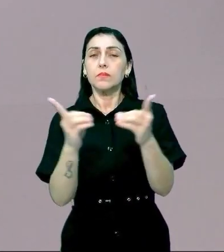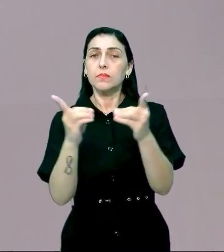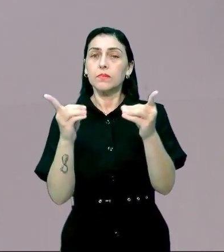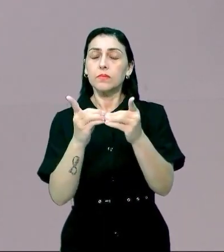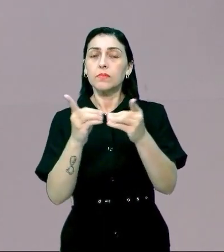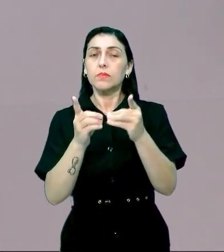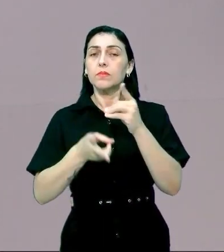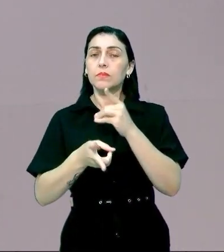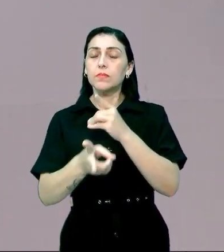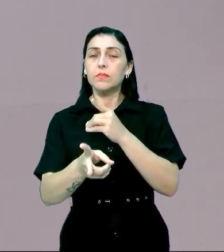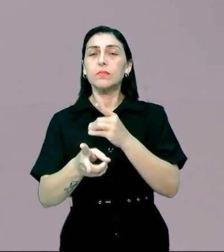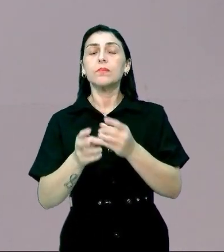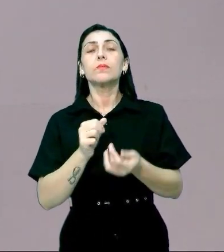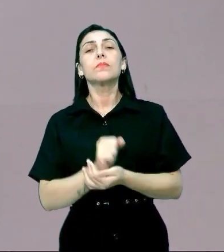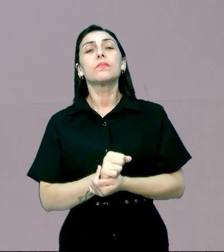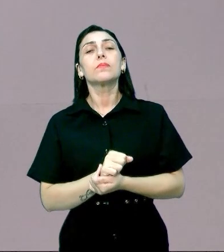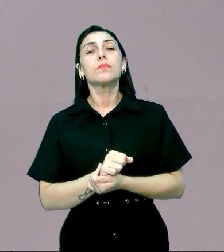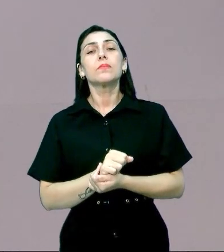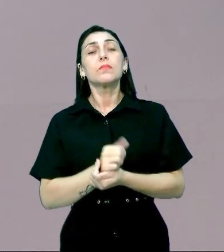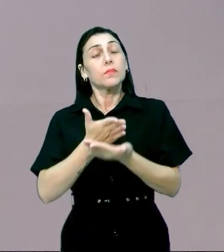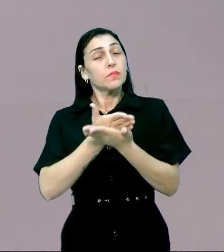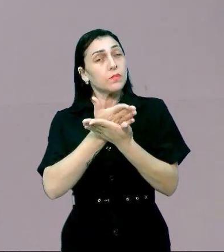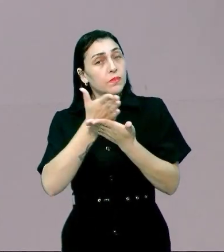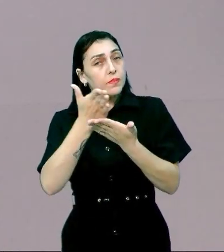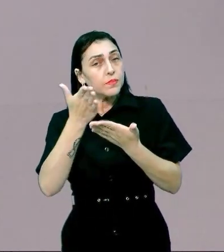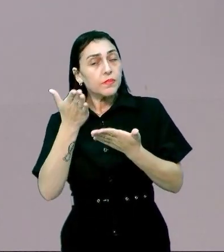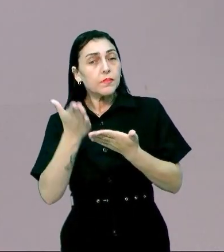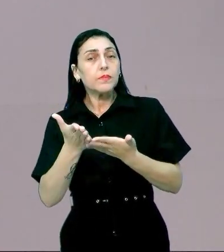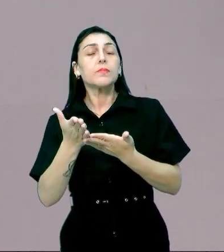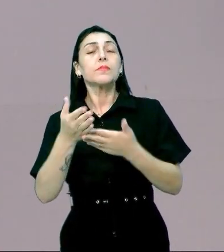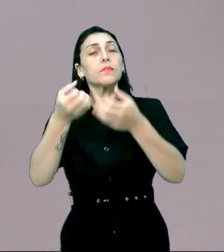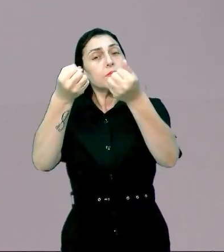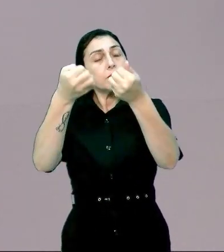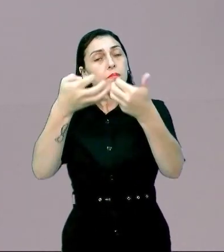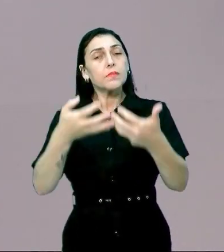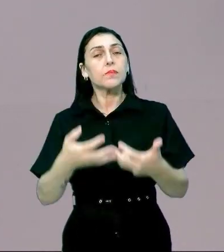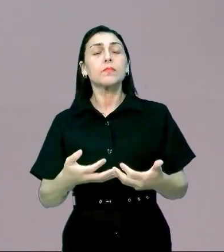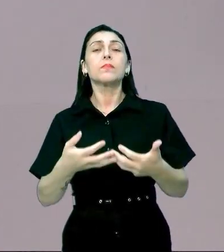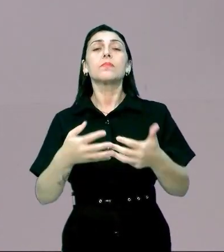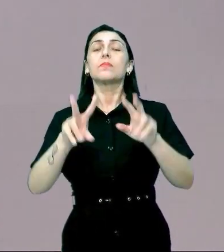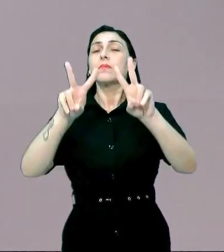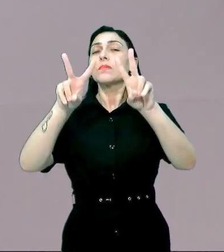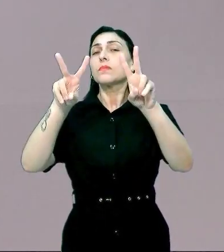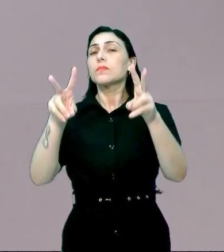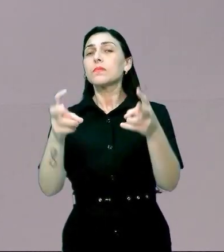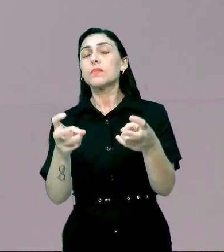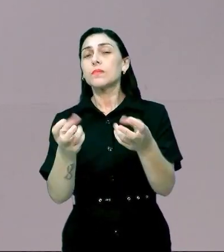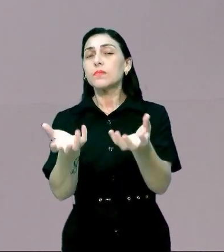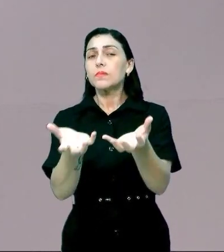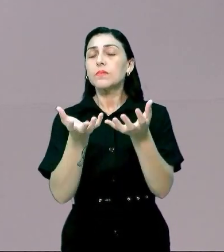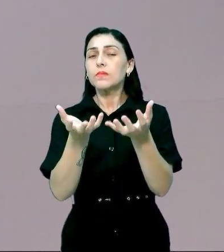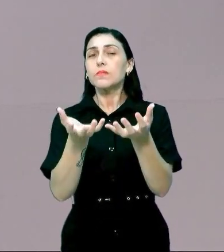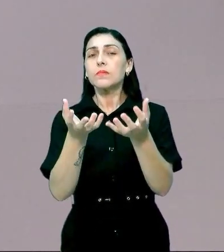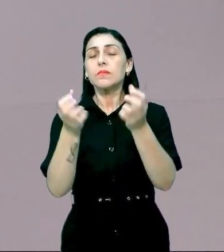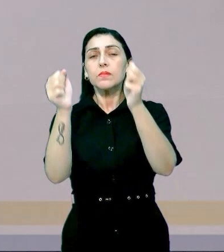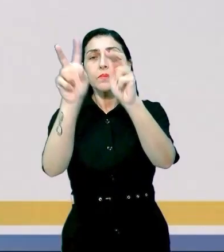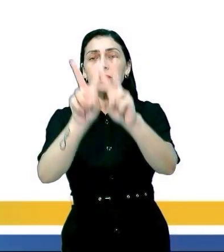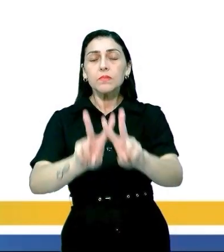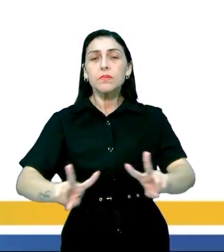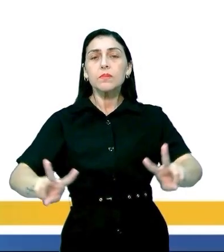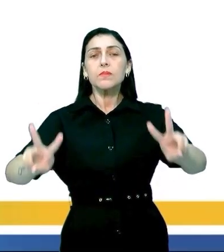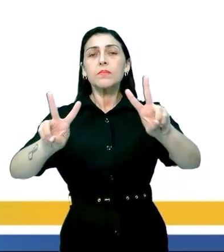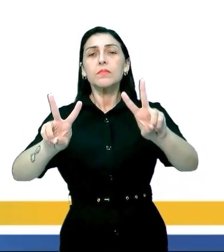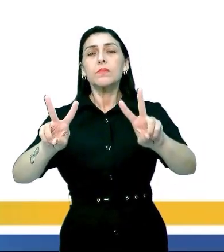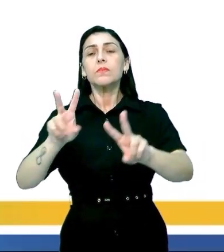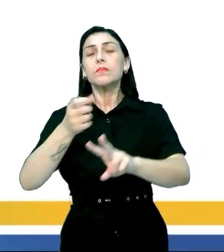Então, dando continuidade, aliás, iniciando a explicação dessa temática, eu quero que vocês visualizem